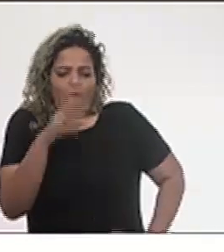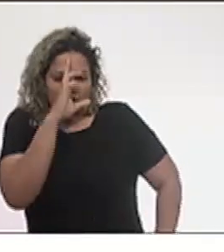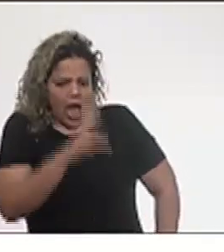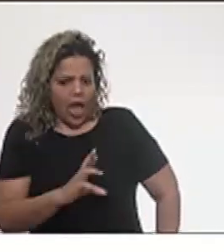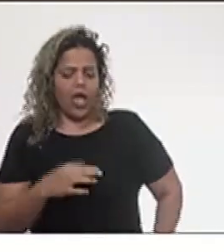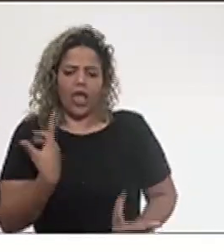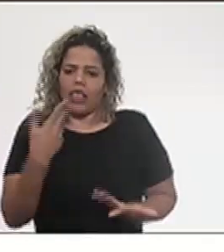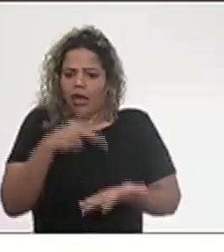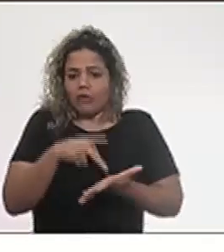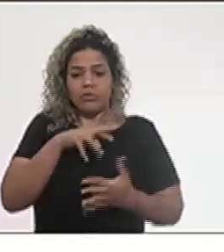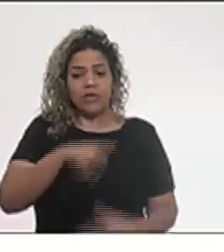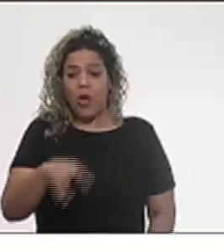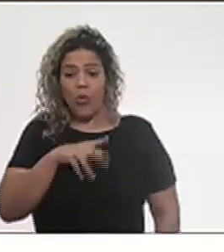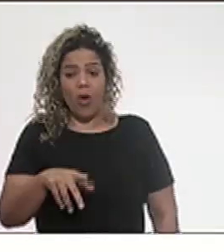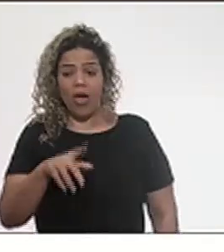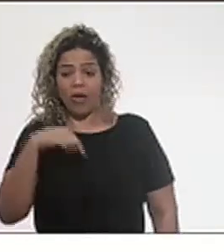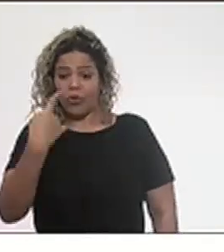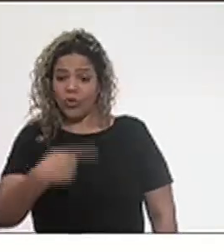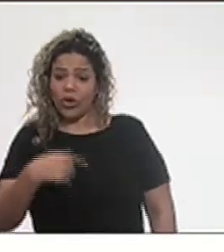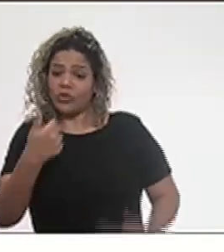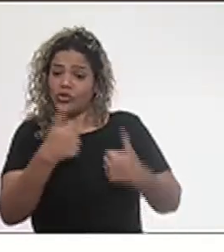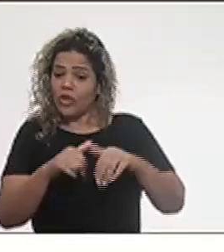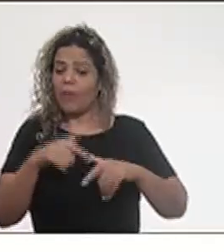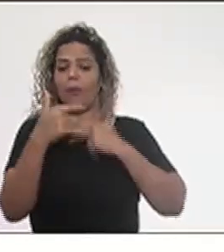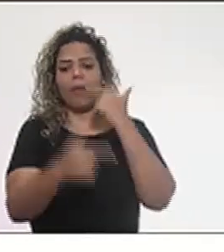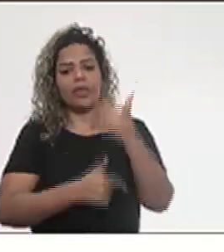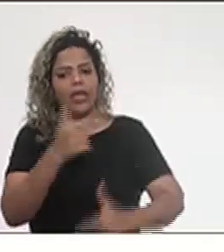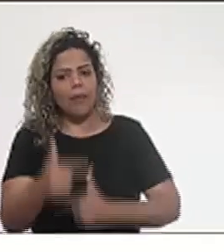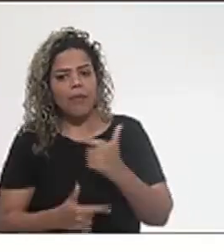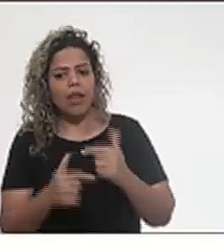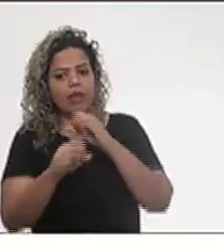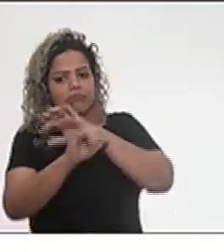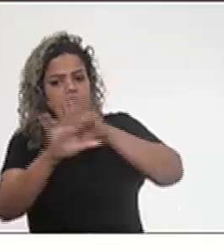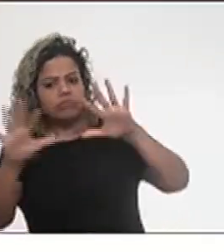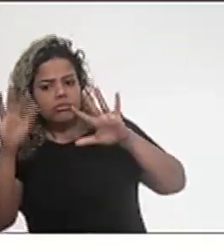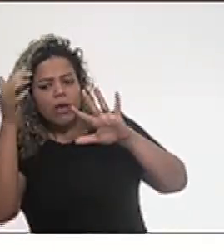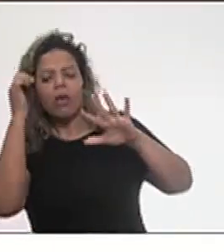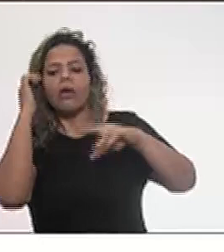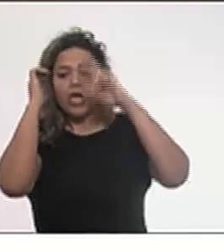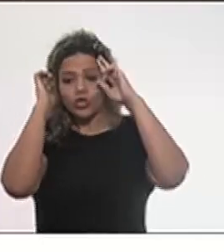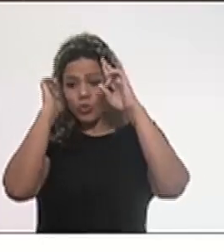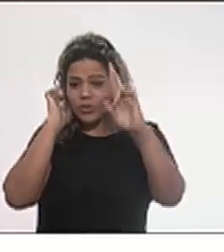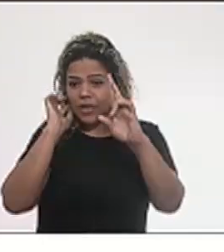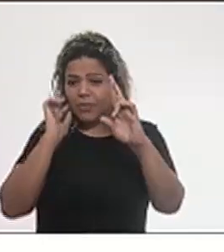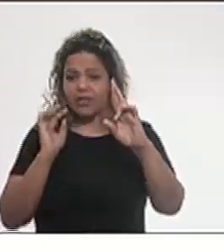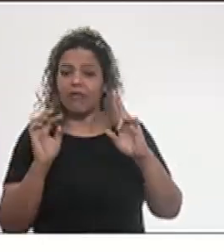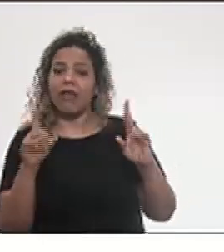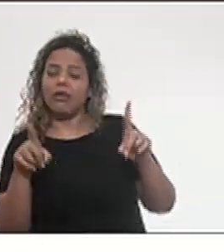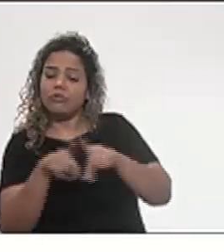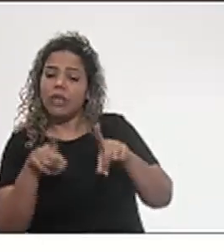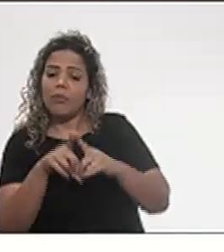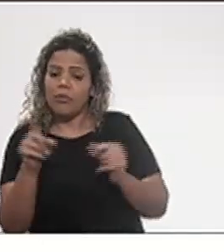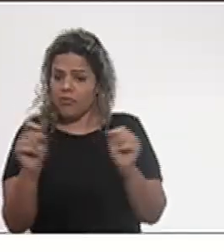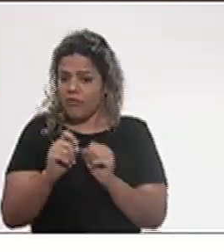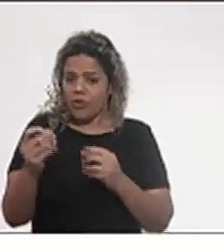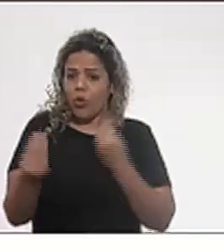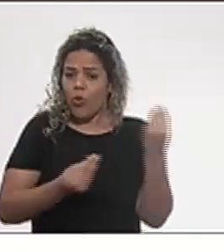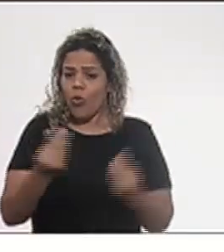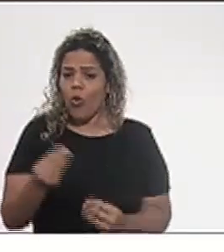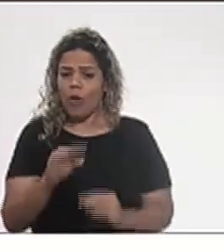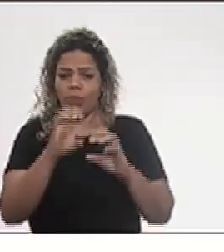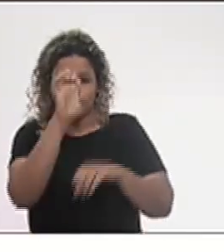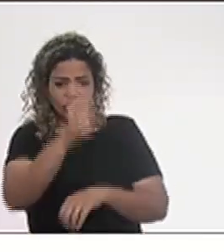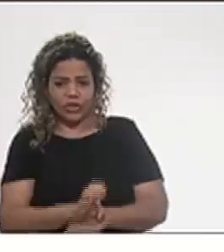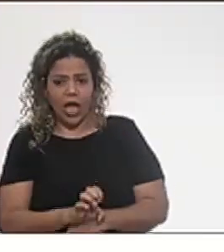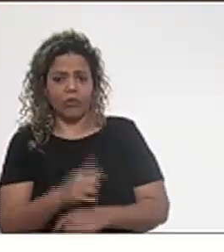e na realidade não é isso. Nós estamos aqui para trabalhar com transparência, com responsabilidade e fazer com que o nosso